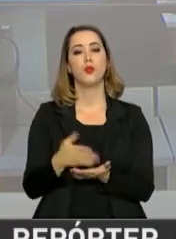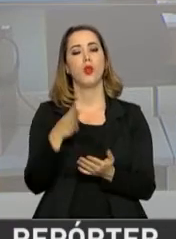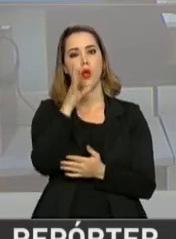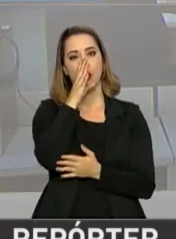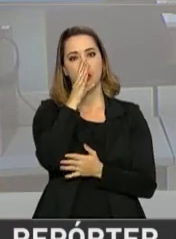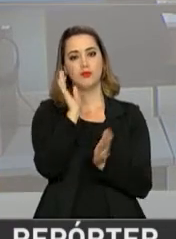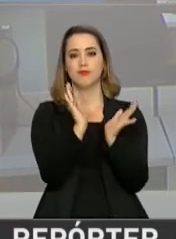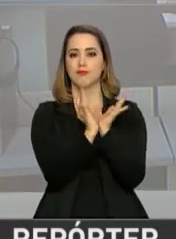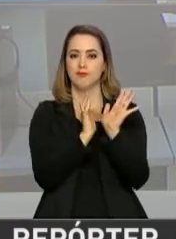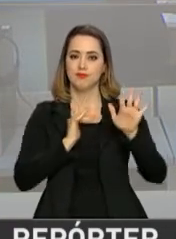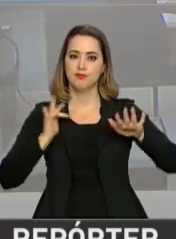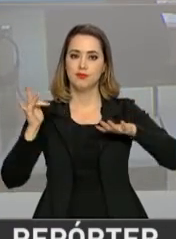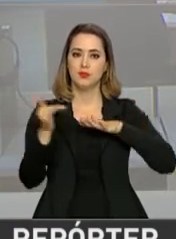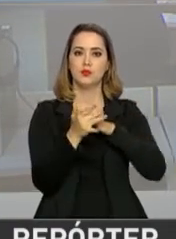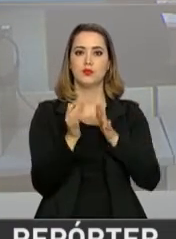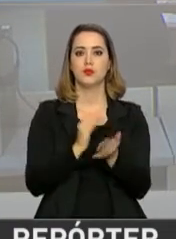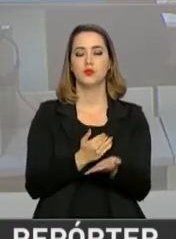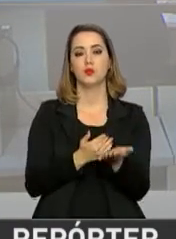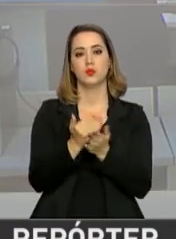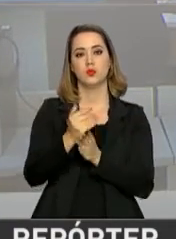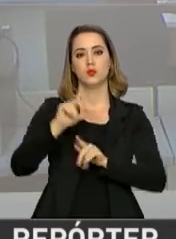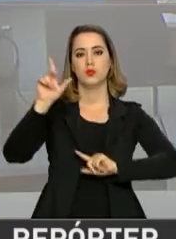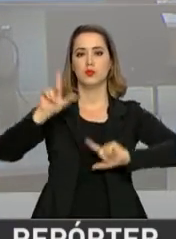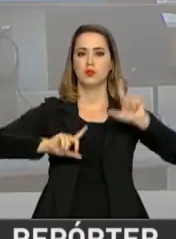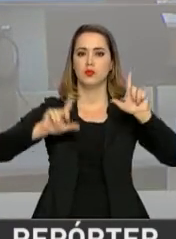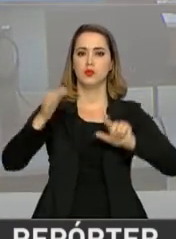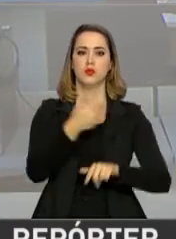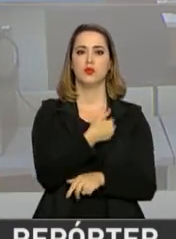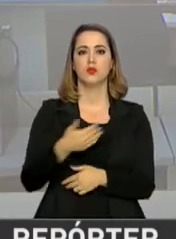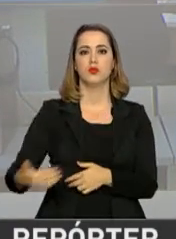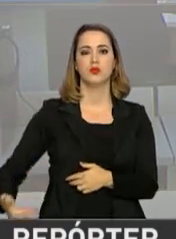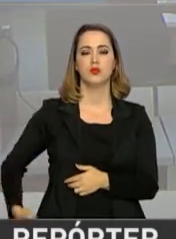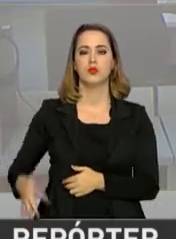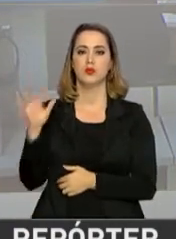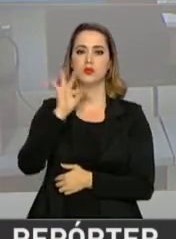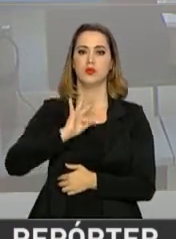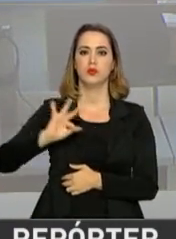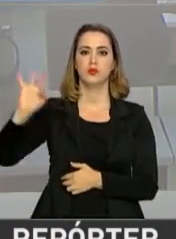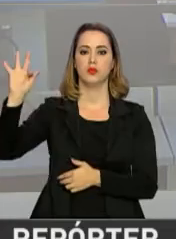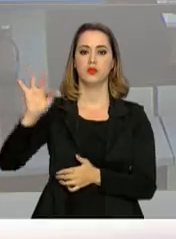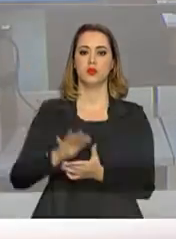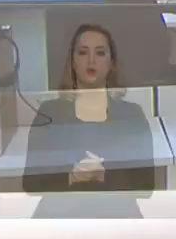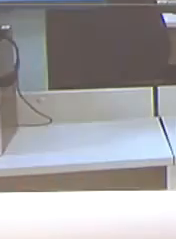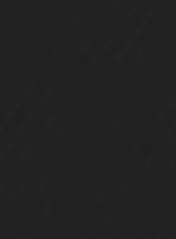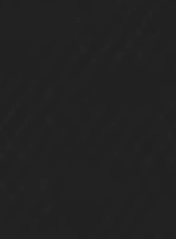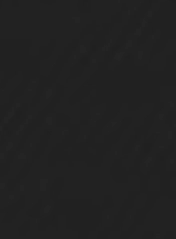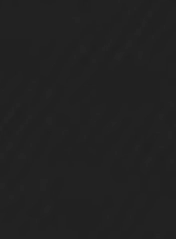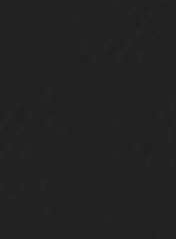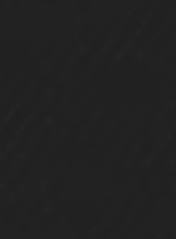novidades também pelas nossas redes sociais continue com a gente aqui na nbr a tv do governo federal